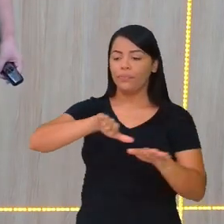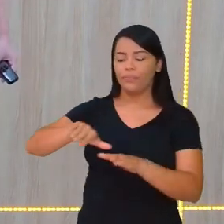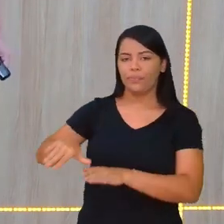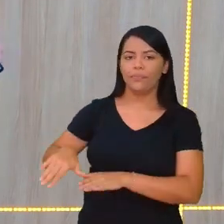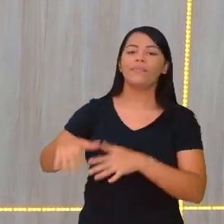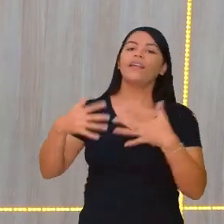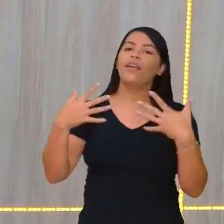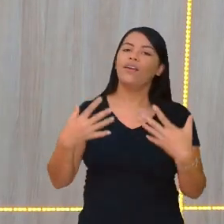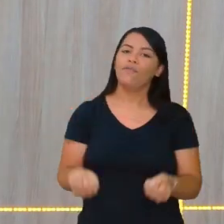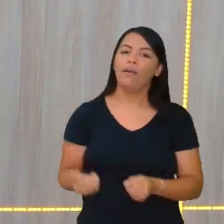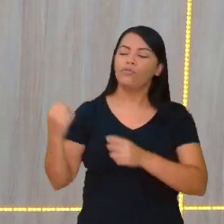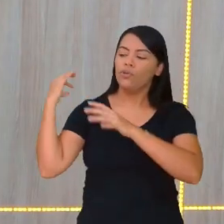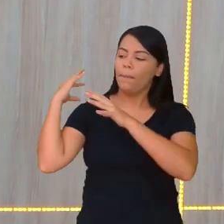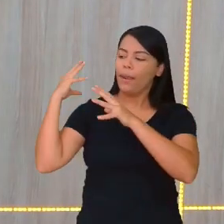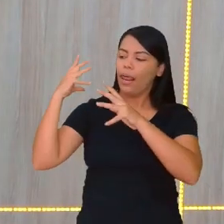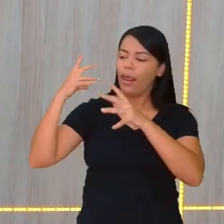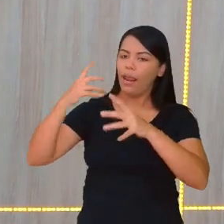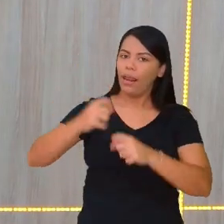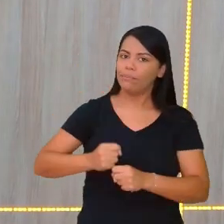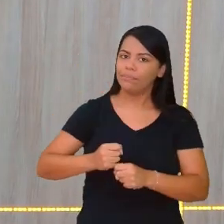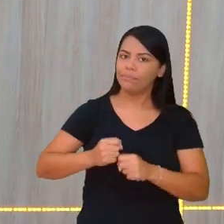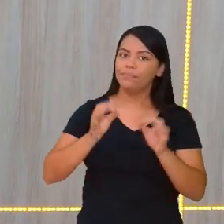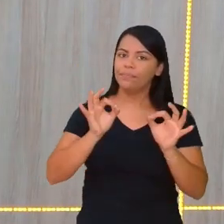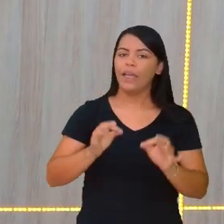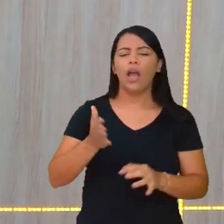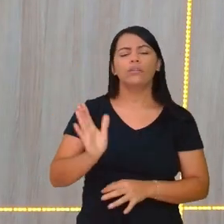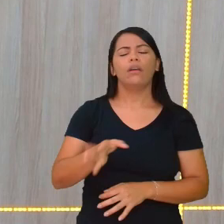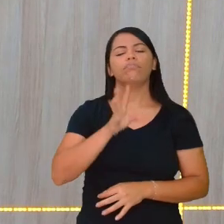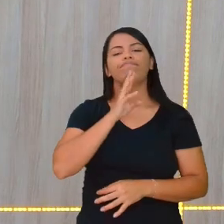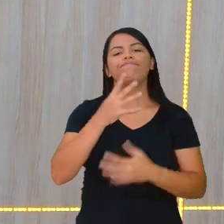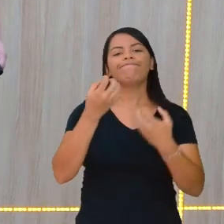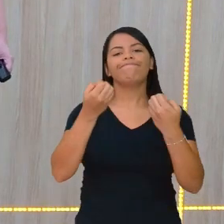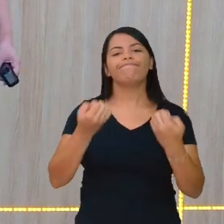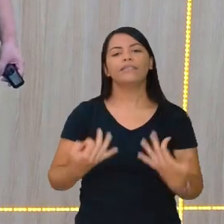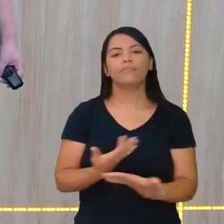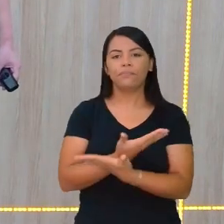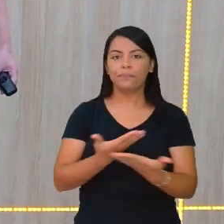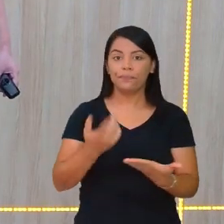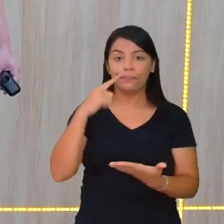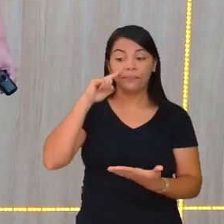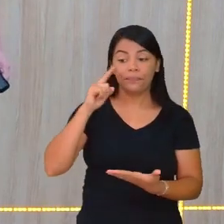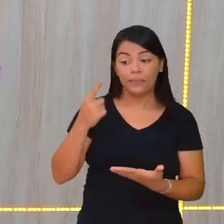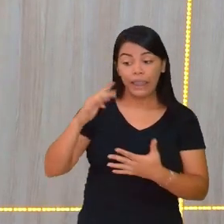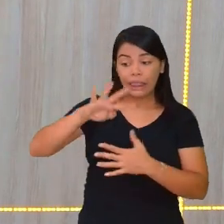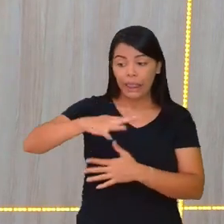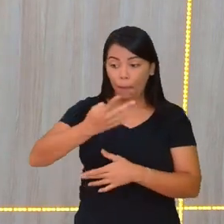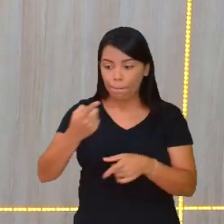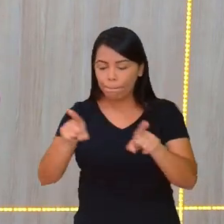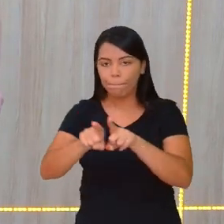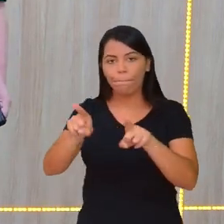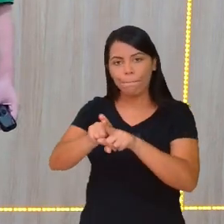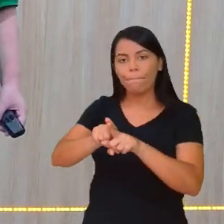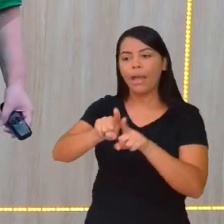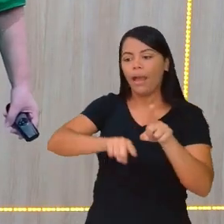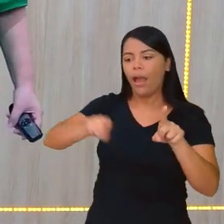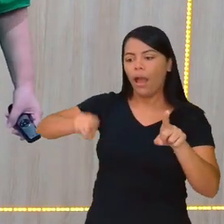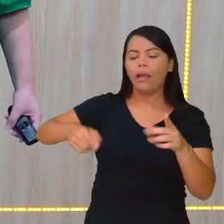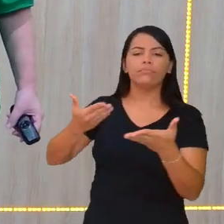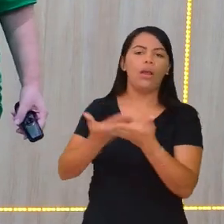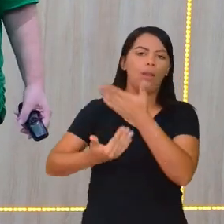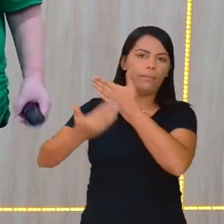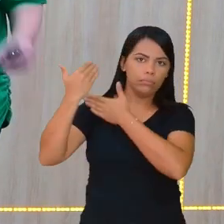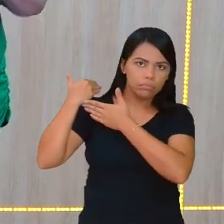vamos recapitular, como eu já tinha falado, que vamos trabalhar tabelas e gráficos, que foi a aula